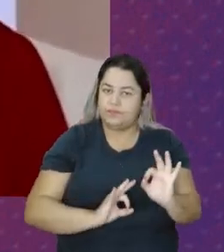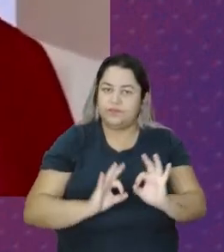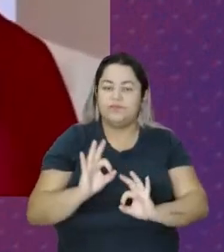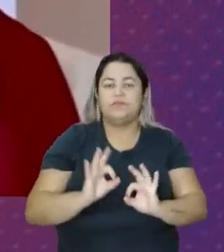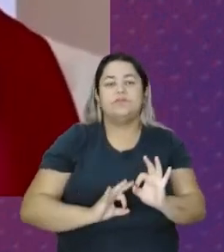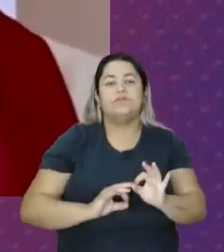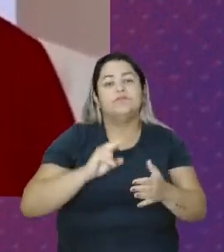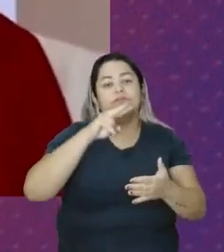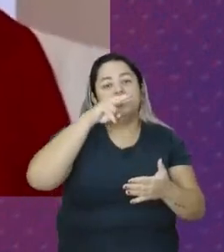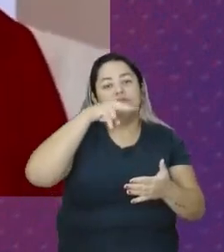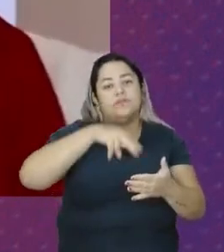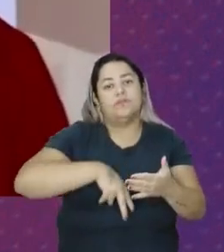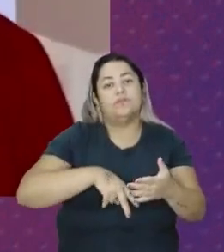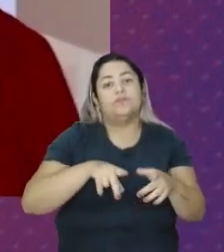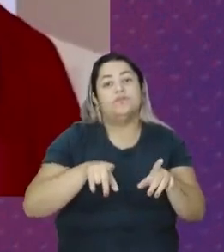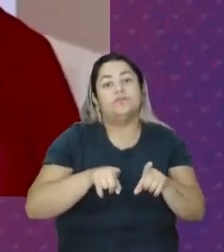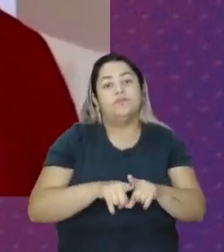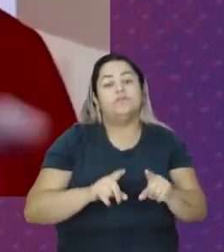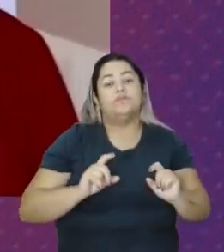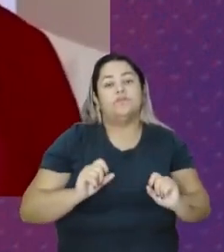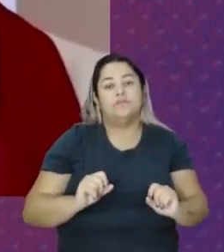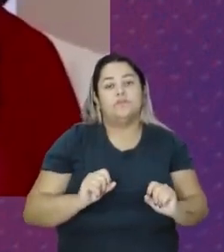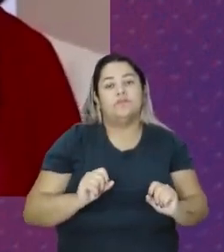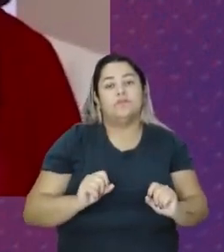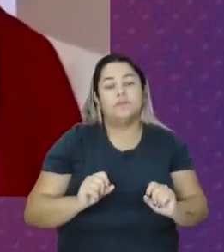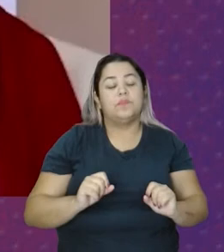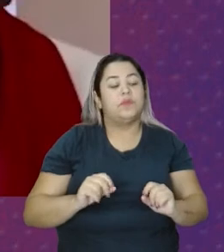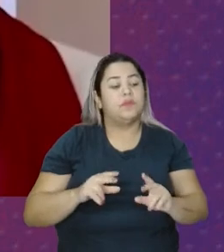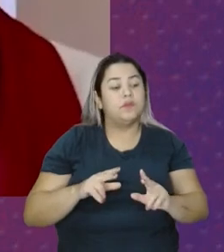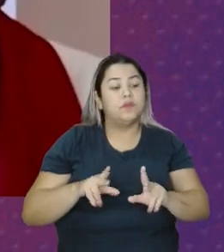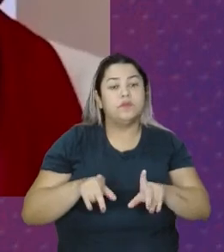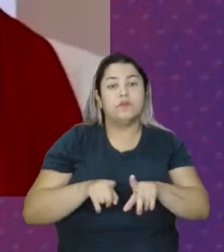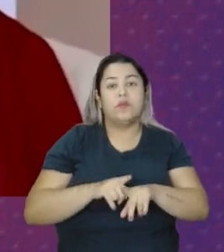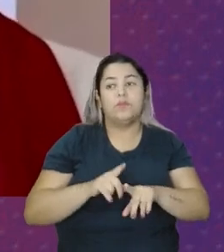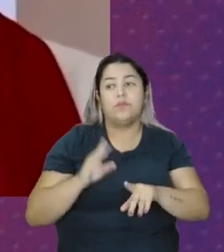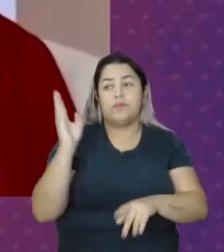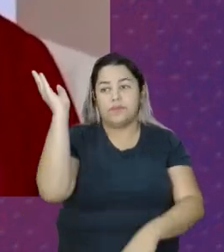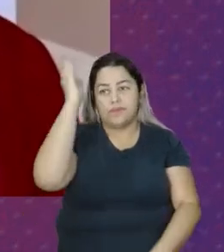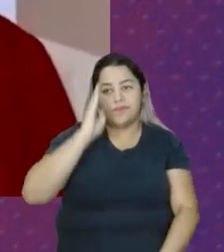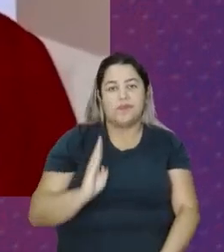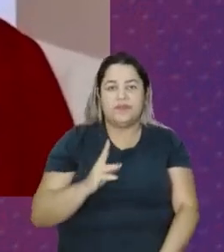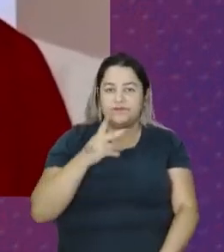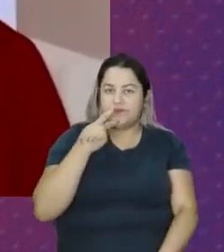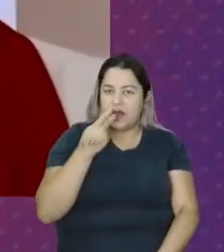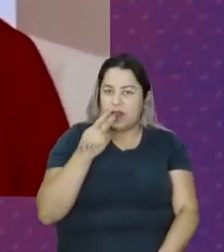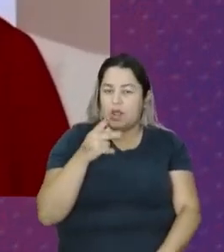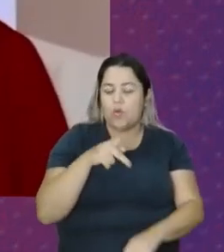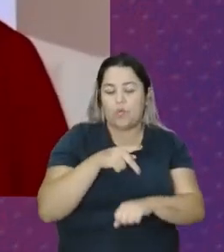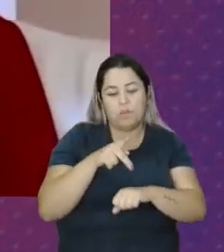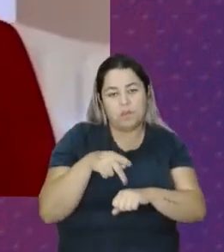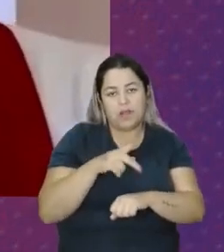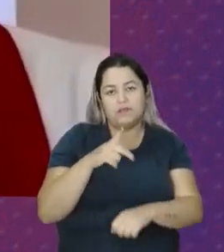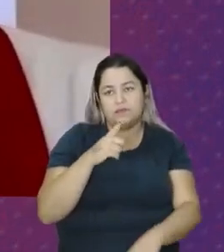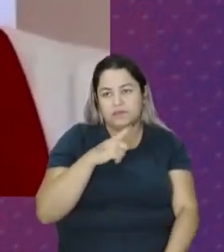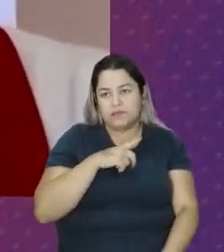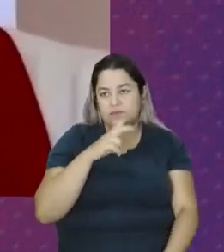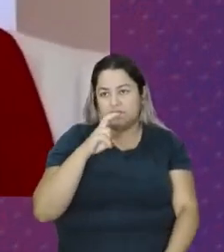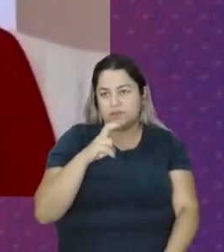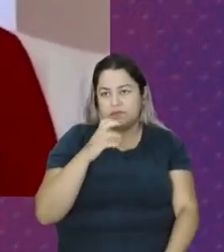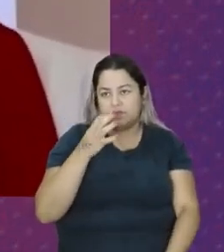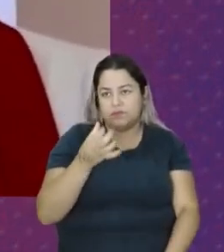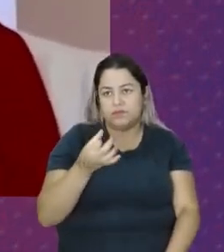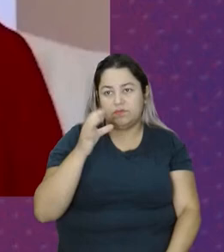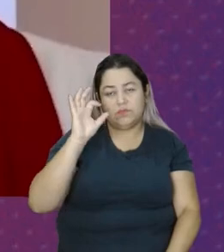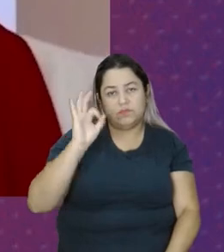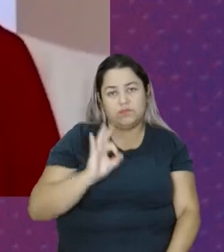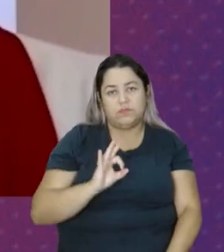organização, de leitura, de vendo e conferindo e andando pelo Brasil, ele disse: um país que tem